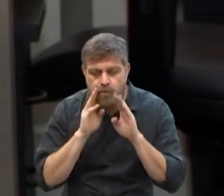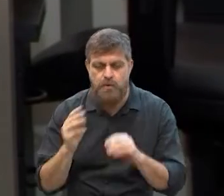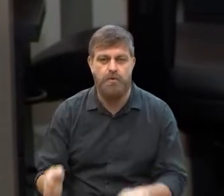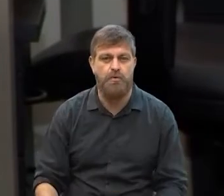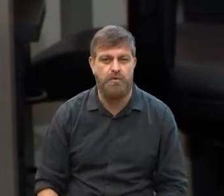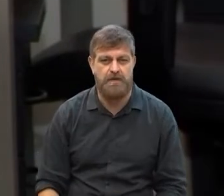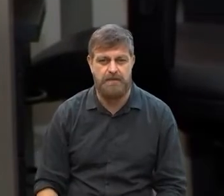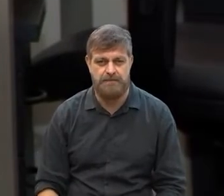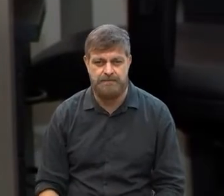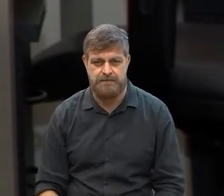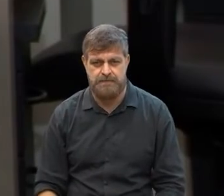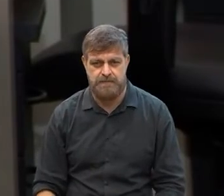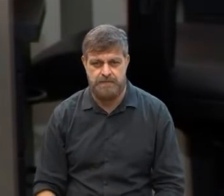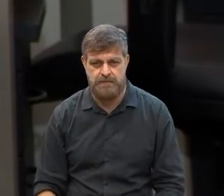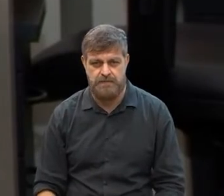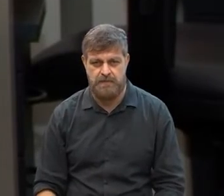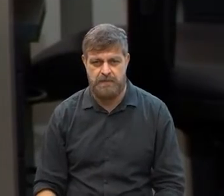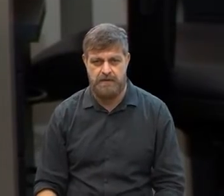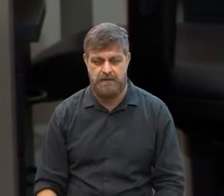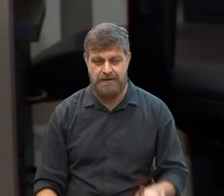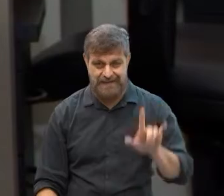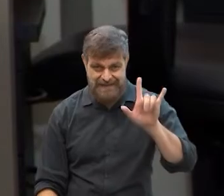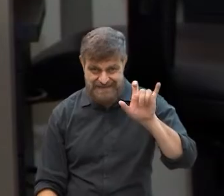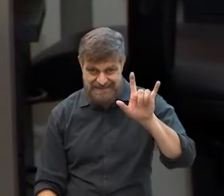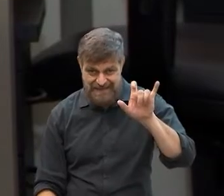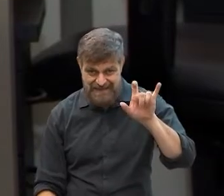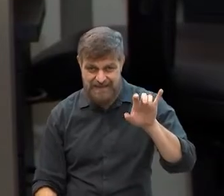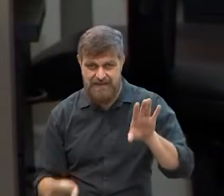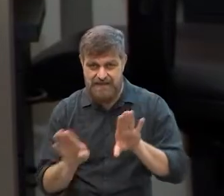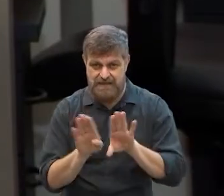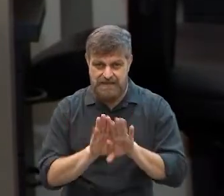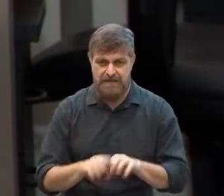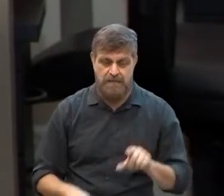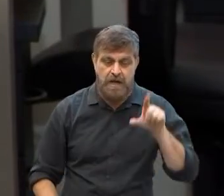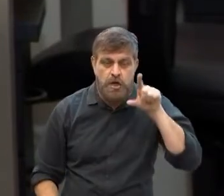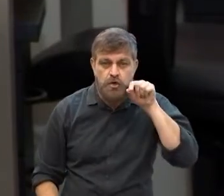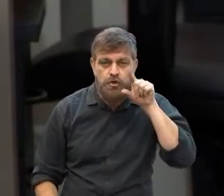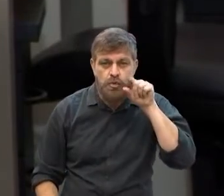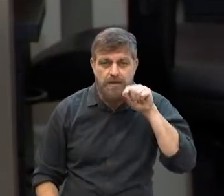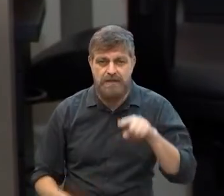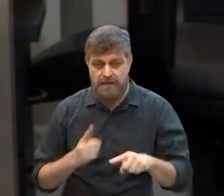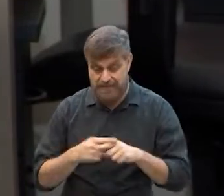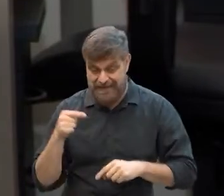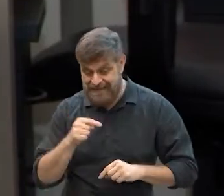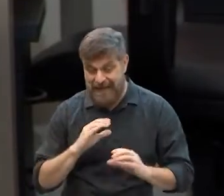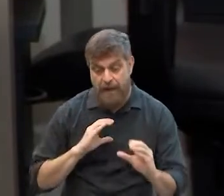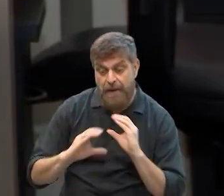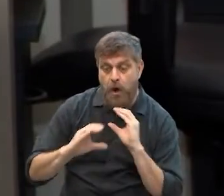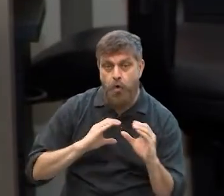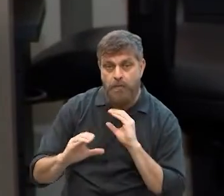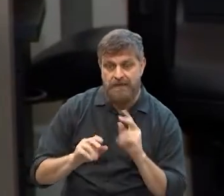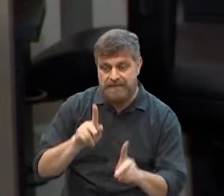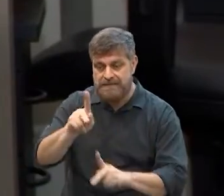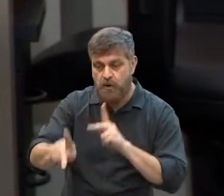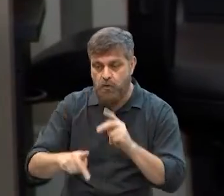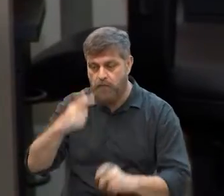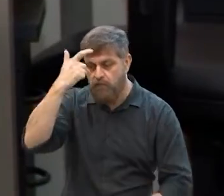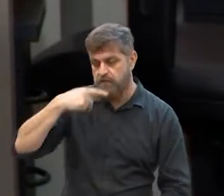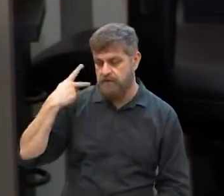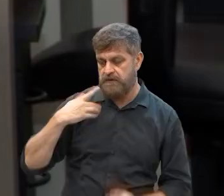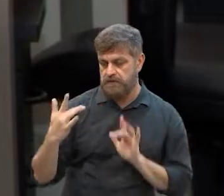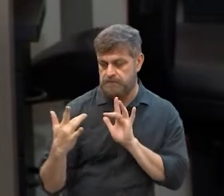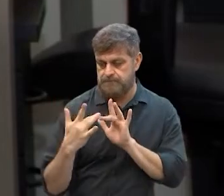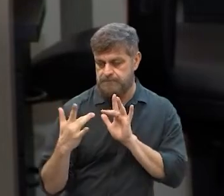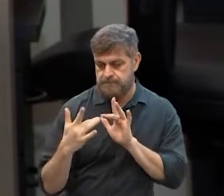do Facebook, do Instagram, né, do Twitter, porque ali é um canal direto de comunicação comigo